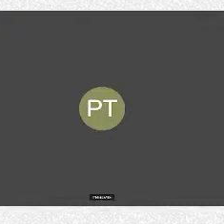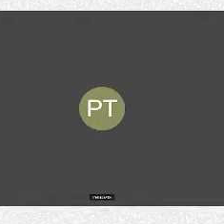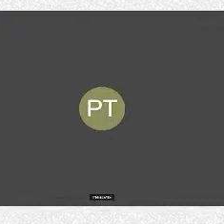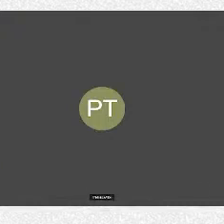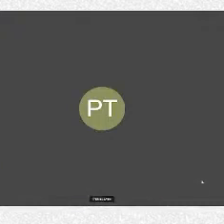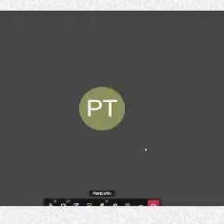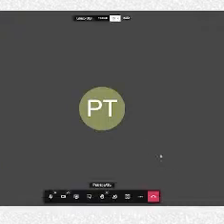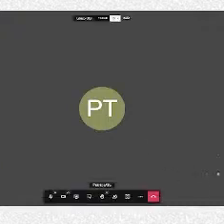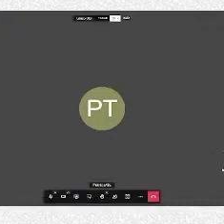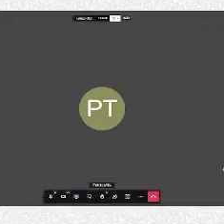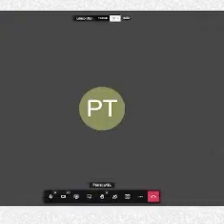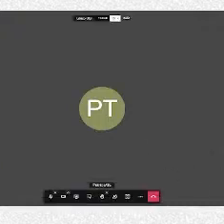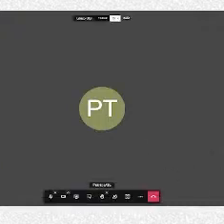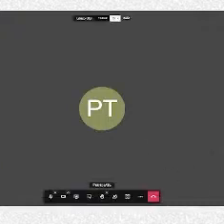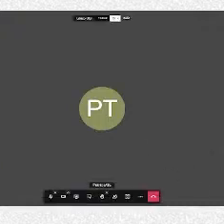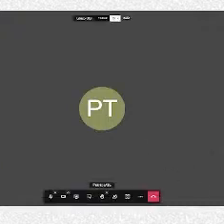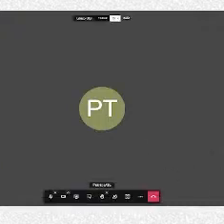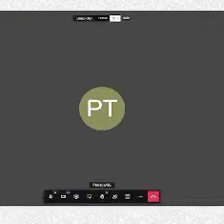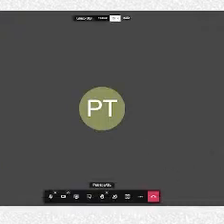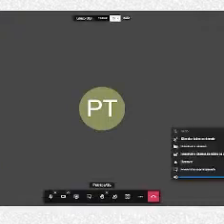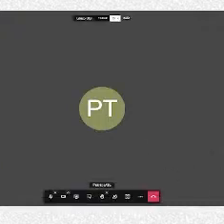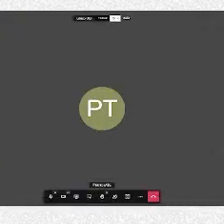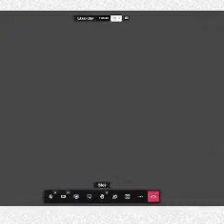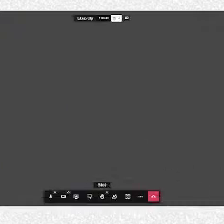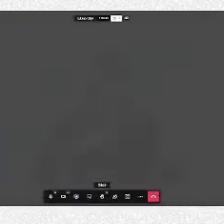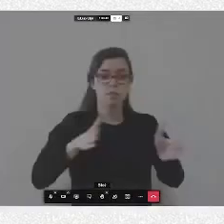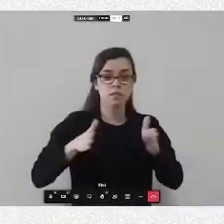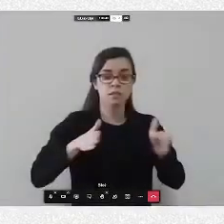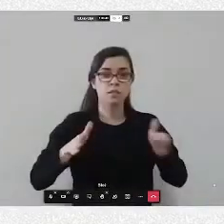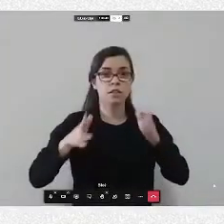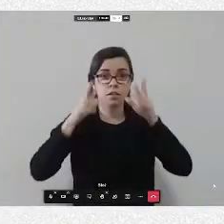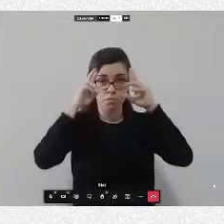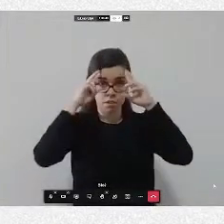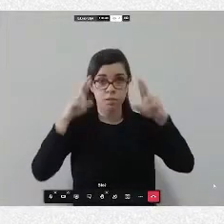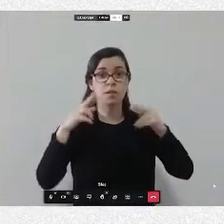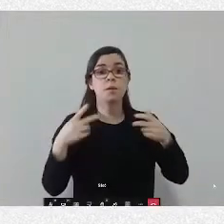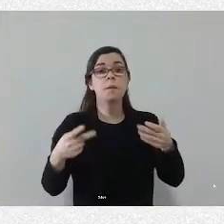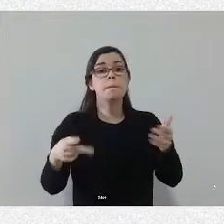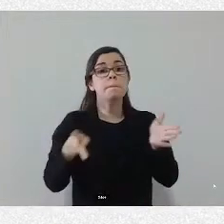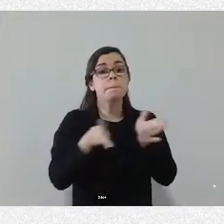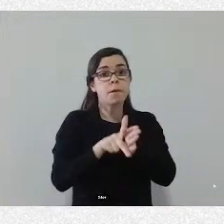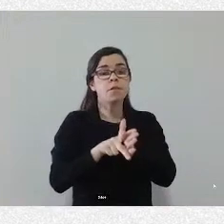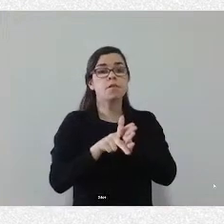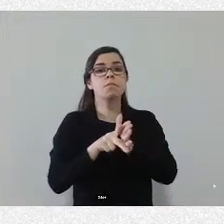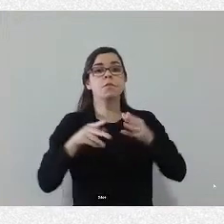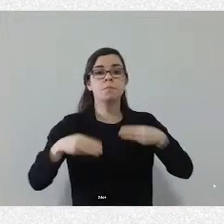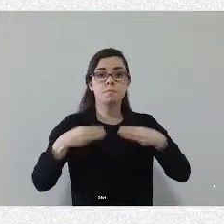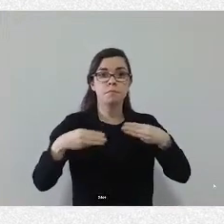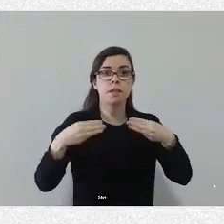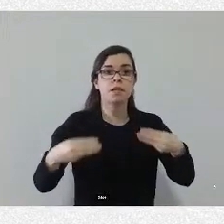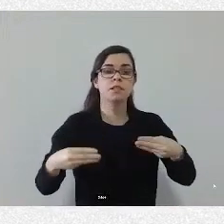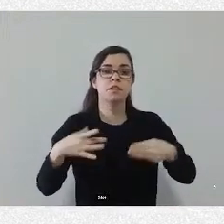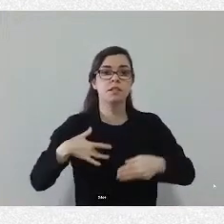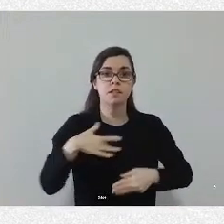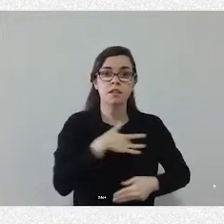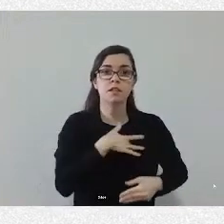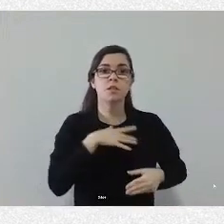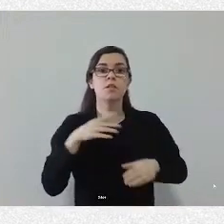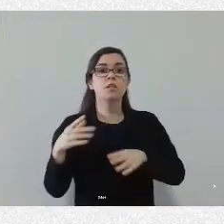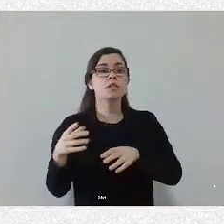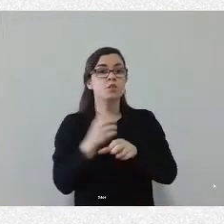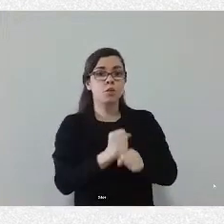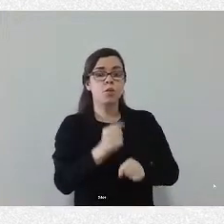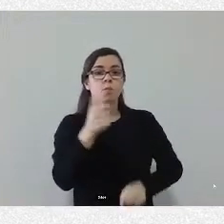tempo de intervalo preconizado pelo Programa Nacional de Imunizações e pelo Ministério da Saúde é de 12 semanas entre a primeira e a